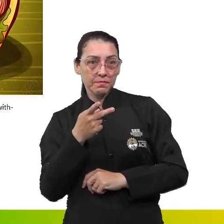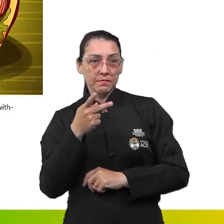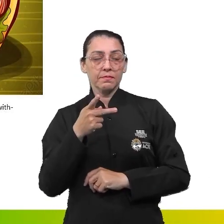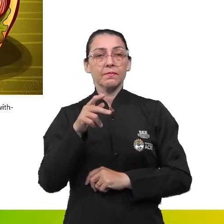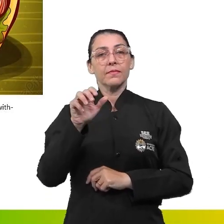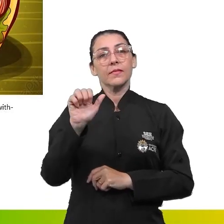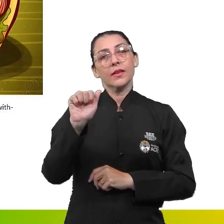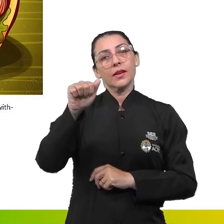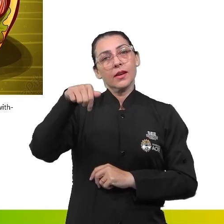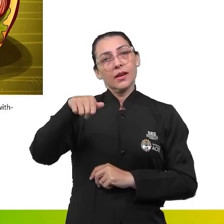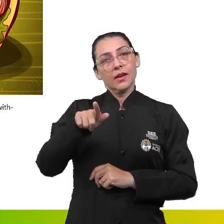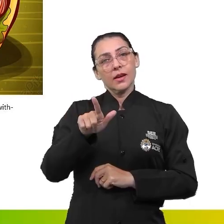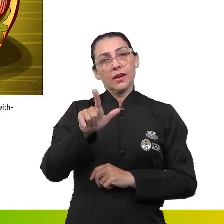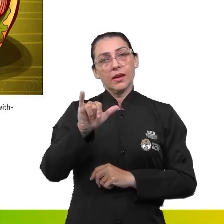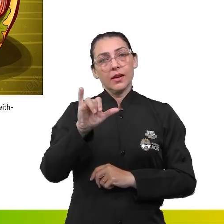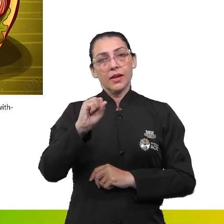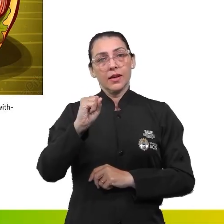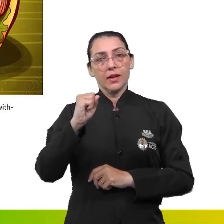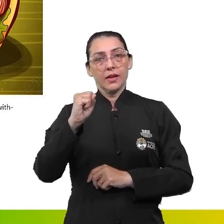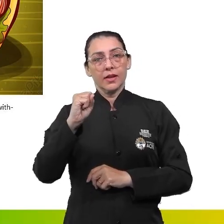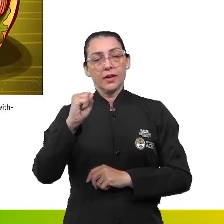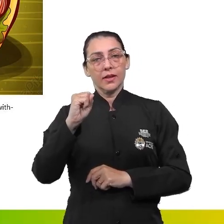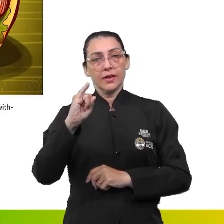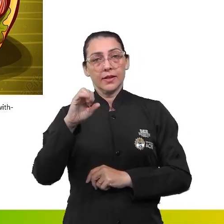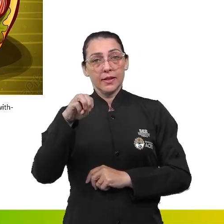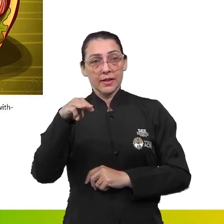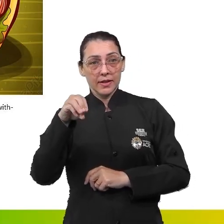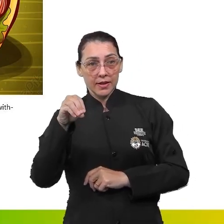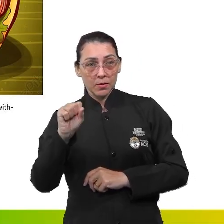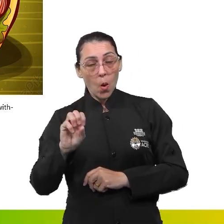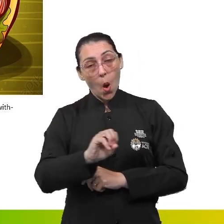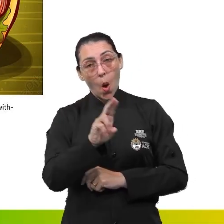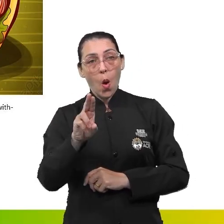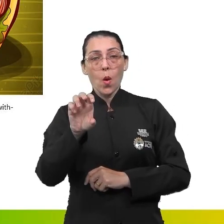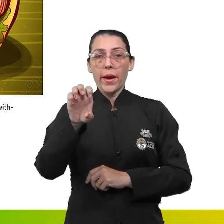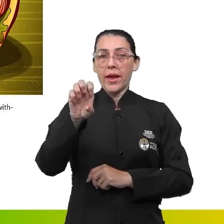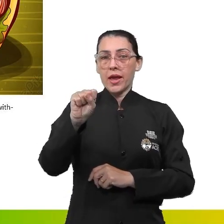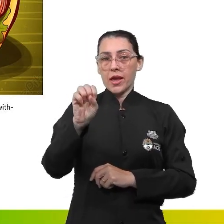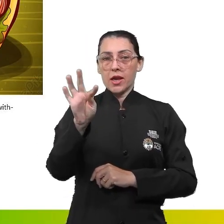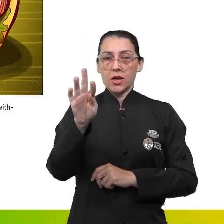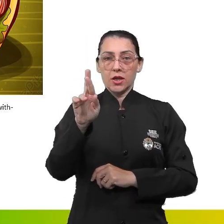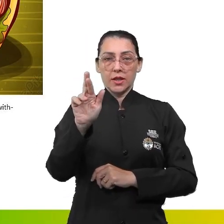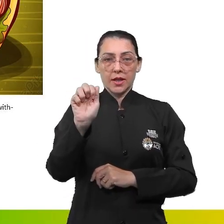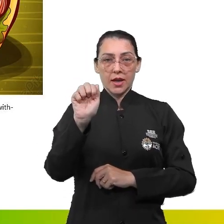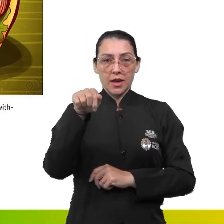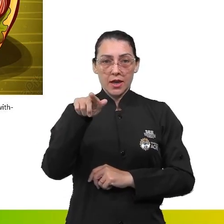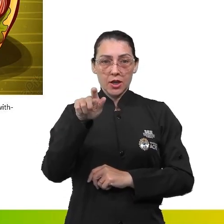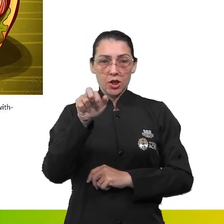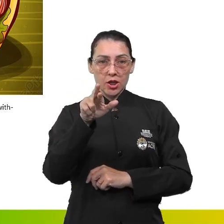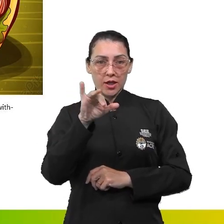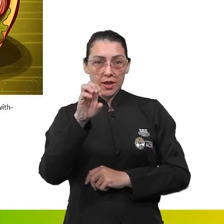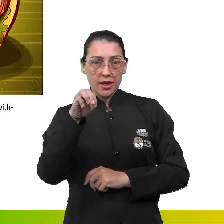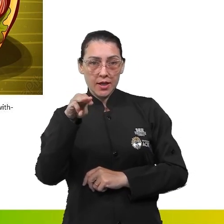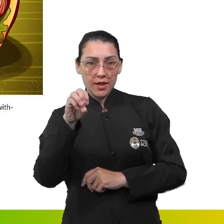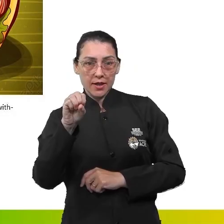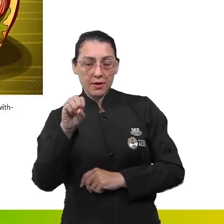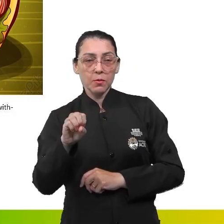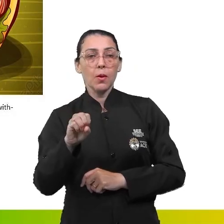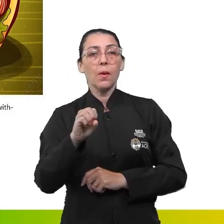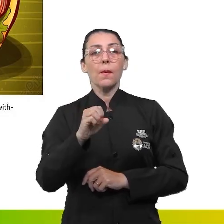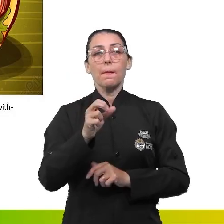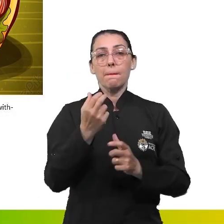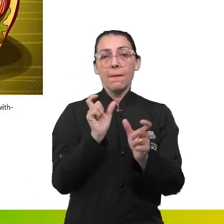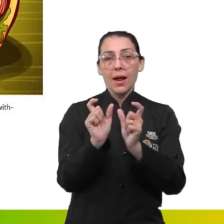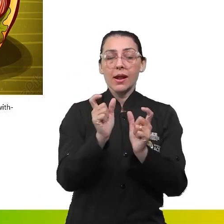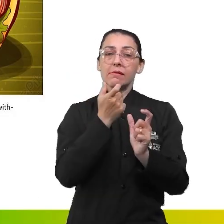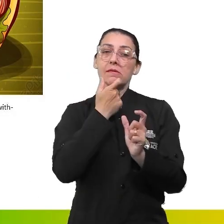os anglicismos ou estrangeirismos também, na língua inglesa, são palavras ou expressões em inglês